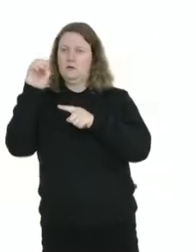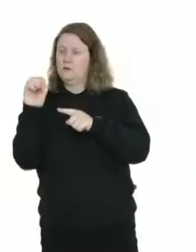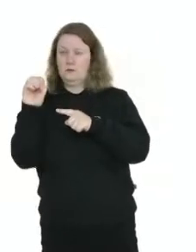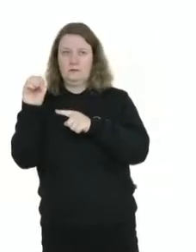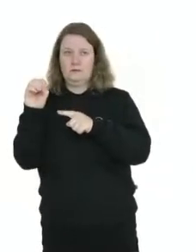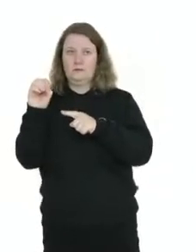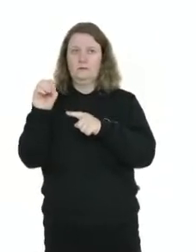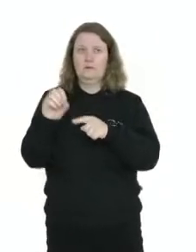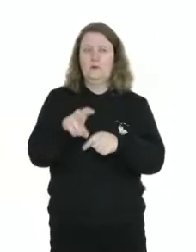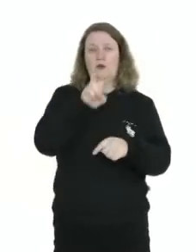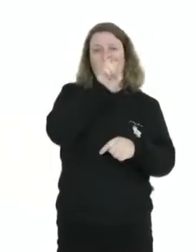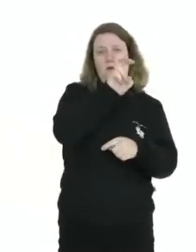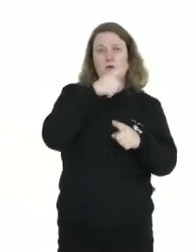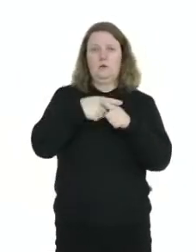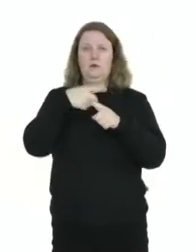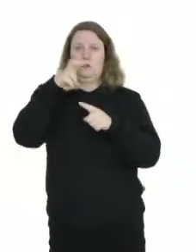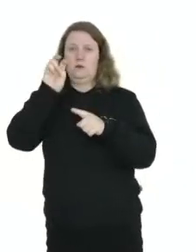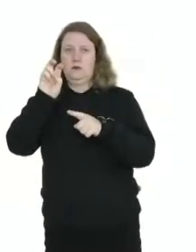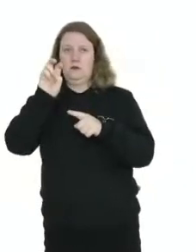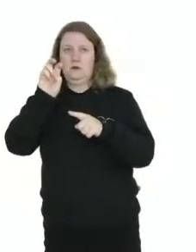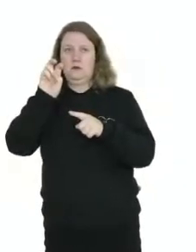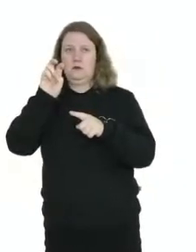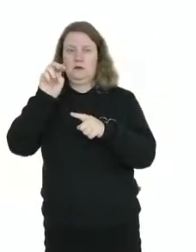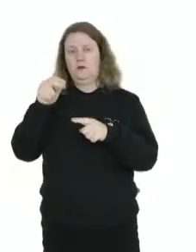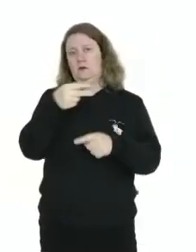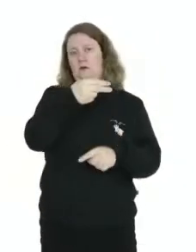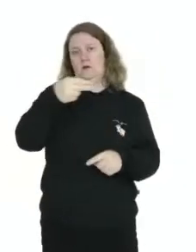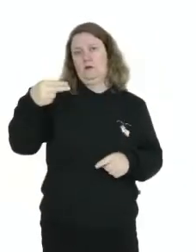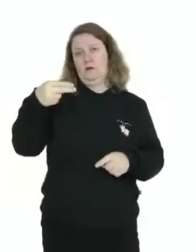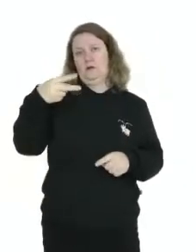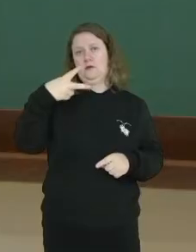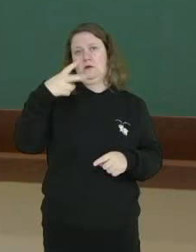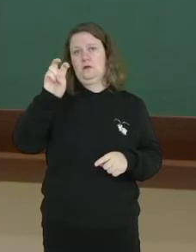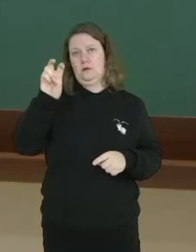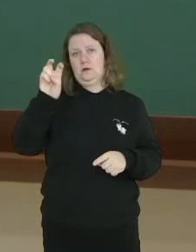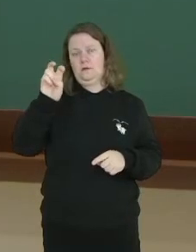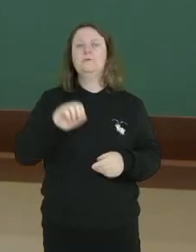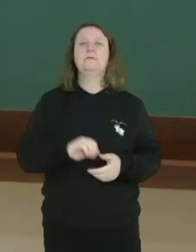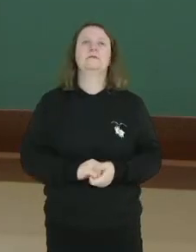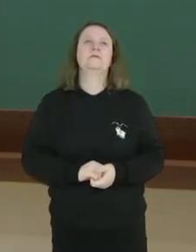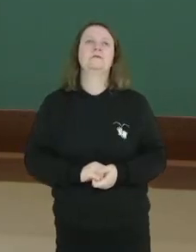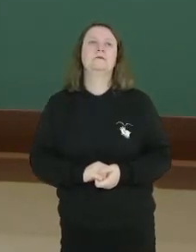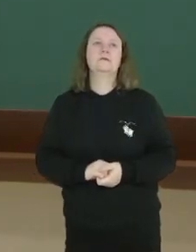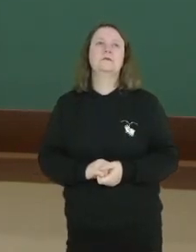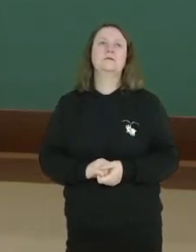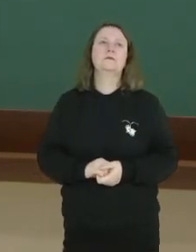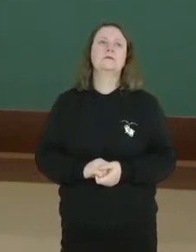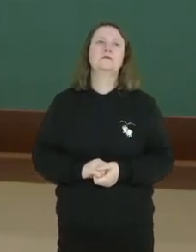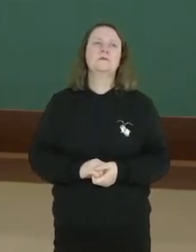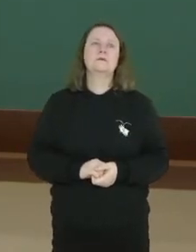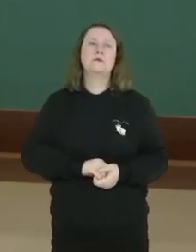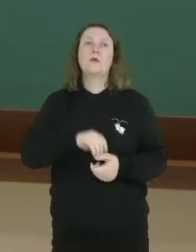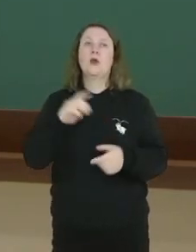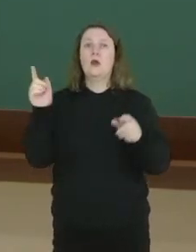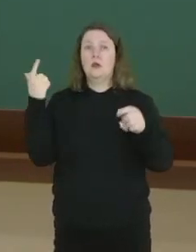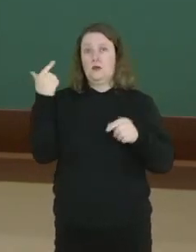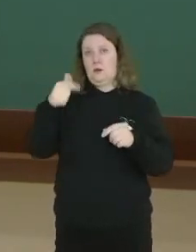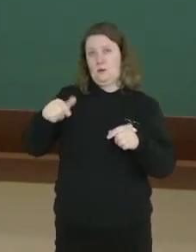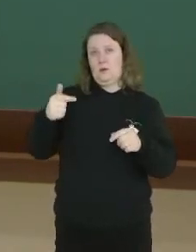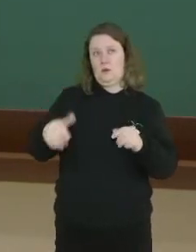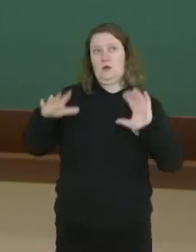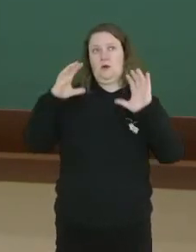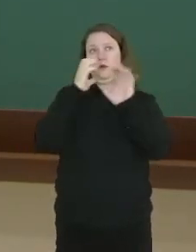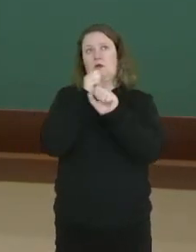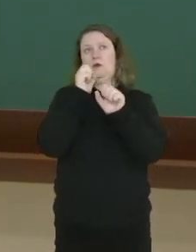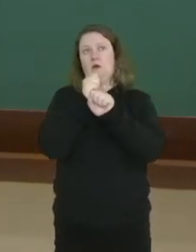mesmo. 5 vezes 5. Então, a área daquele quadrado rosa é 25. Aí, se formos calcular sobre o